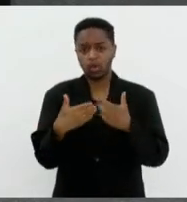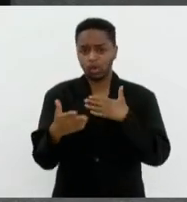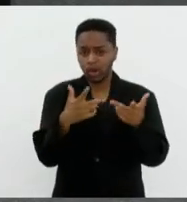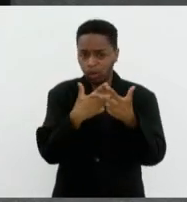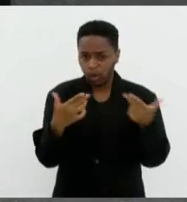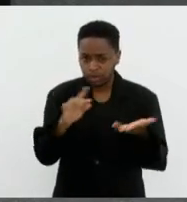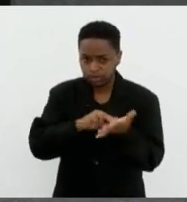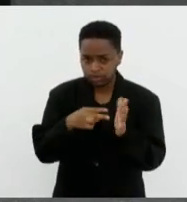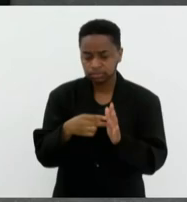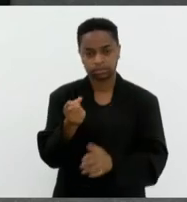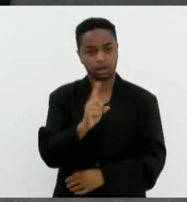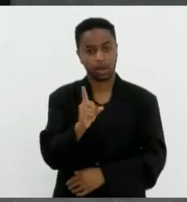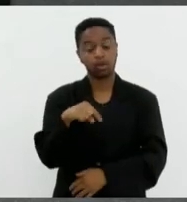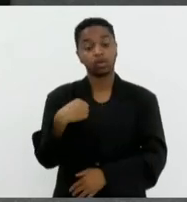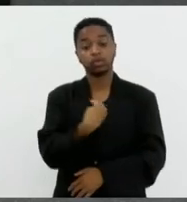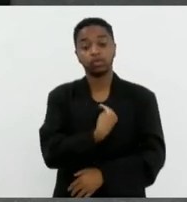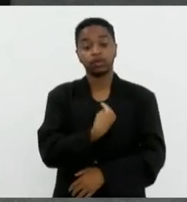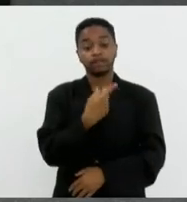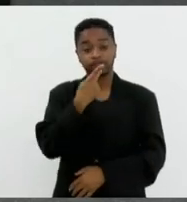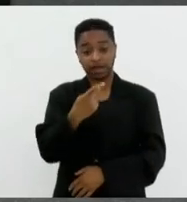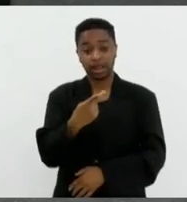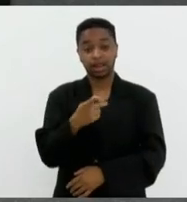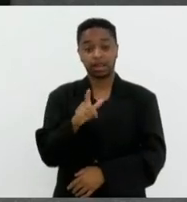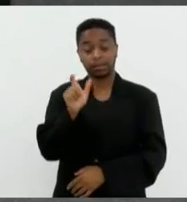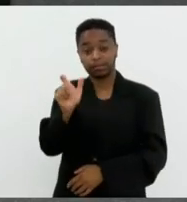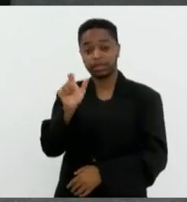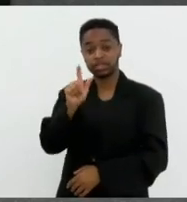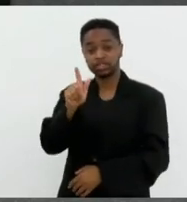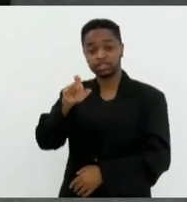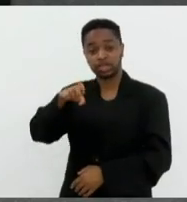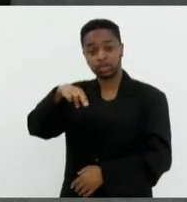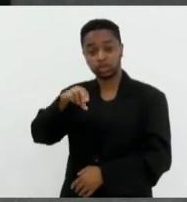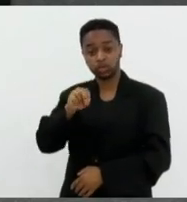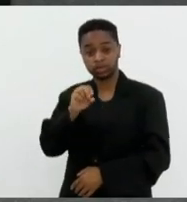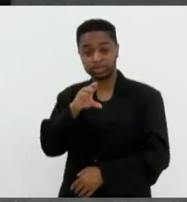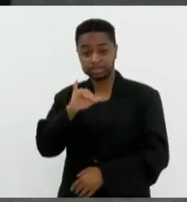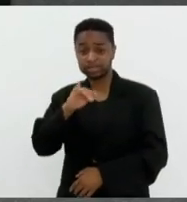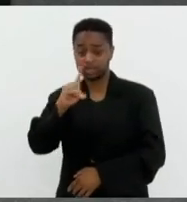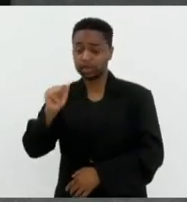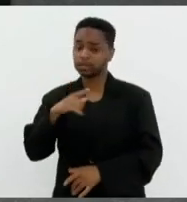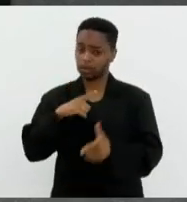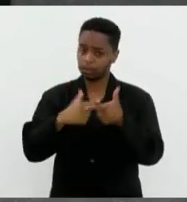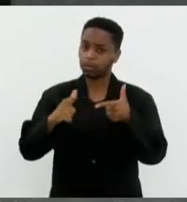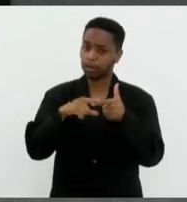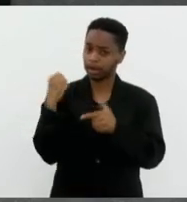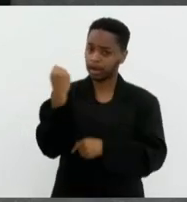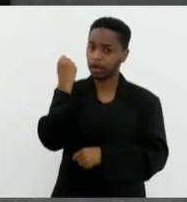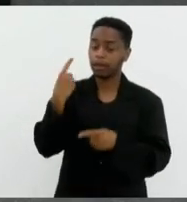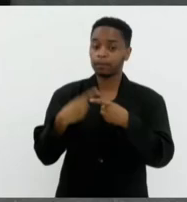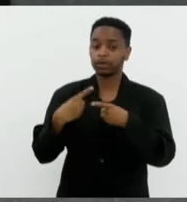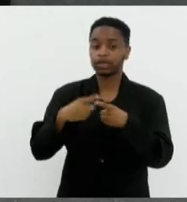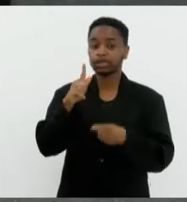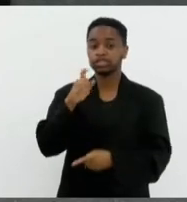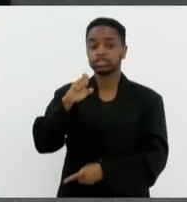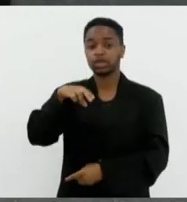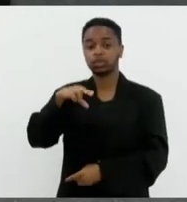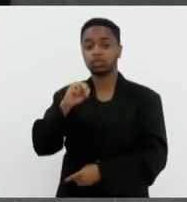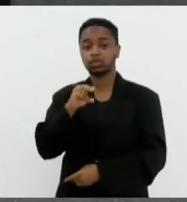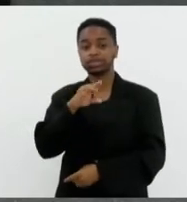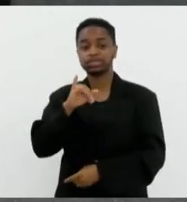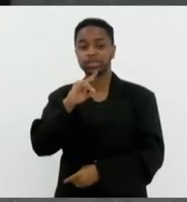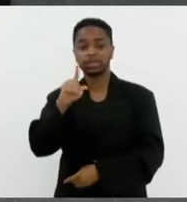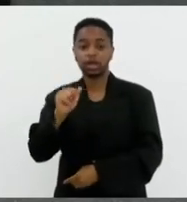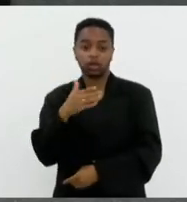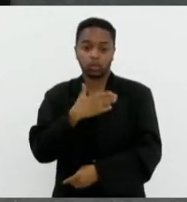coisa. Quando a gente chama genocida de genocida, tem um problema concreto. Afinal, os genocidas não gostam